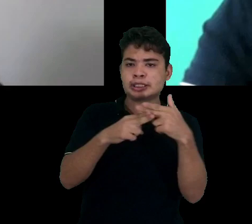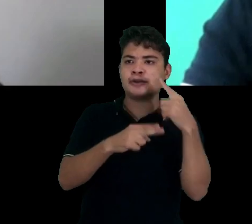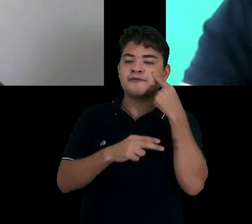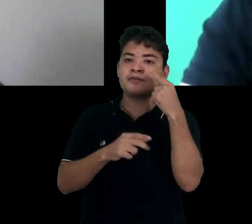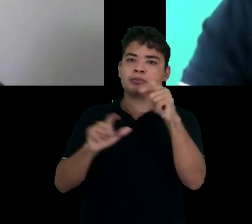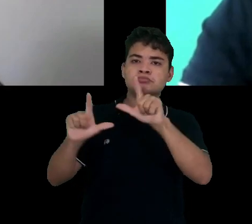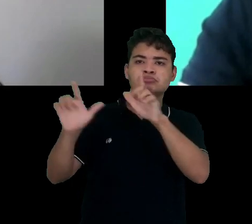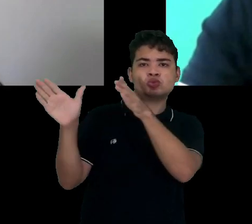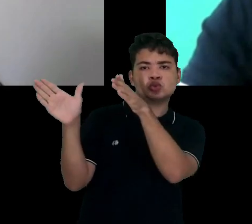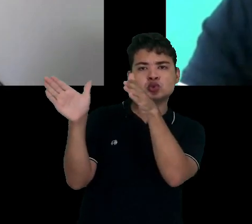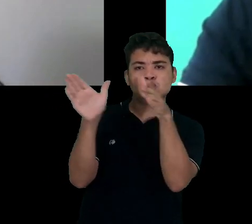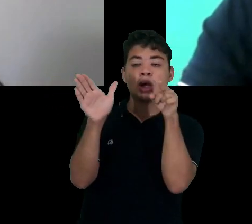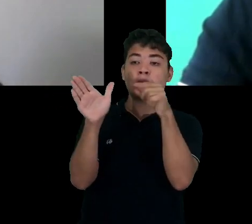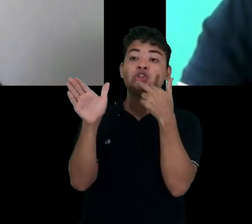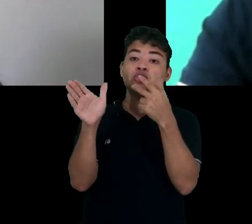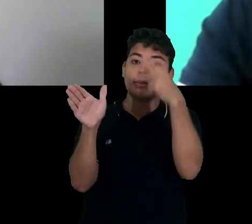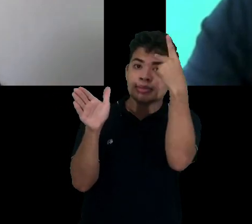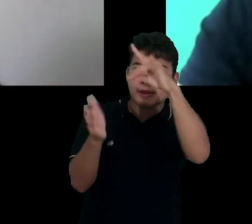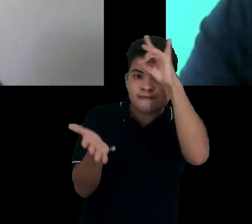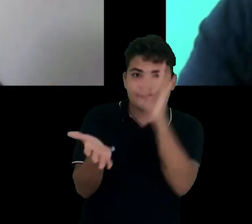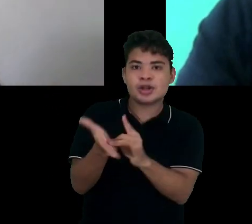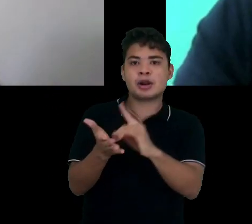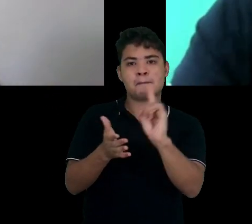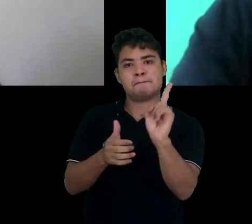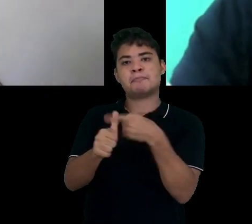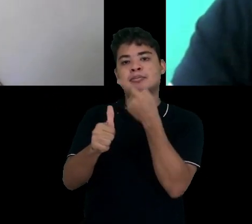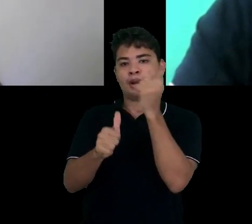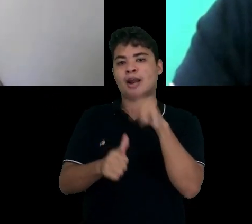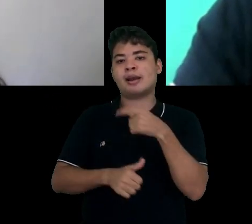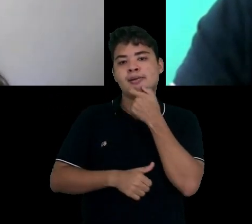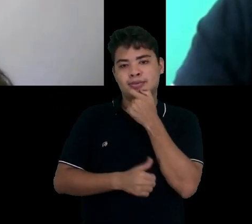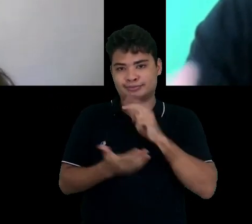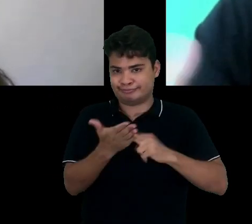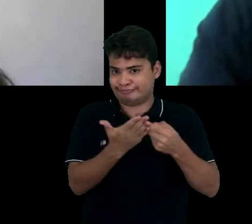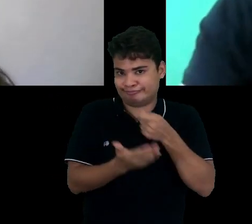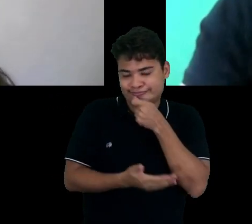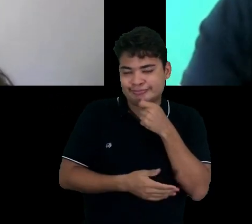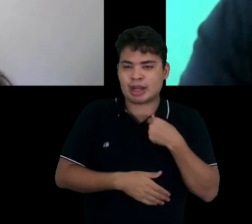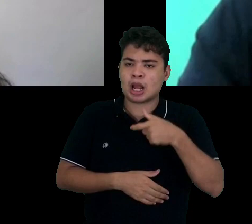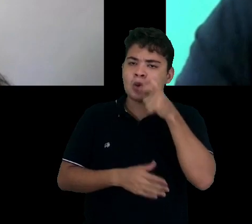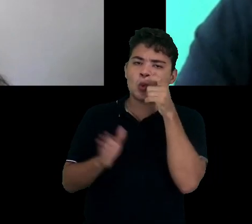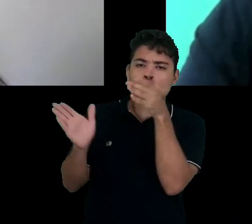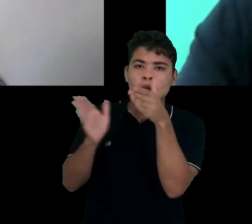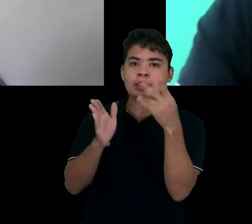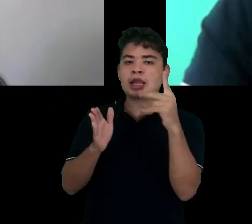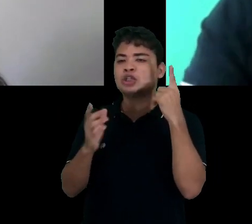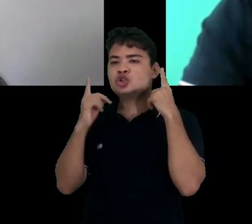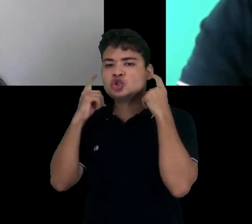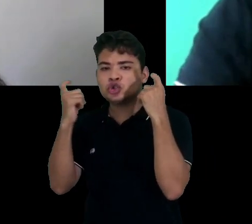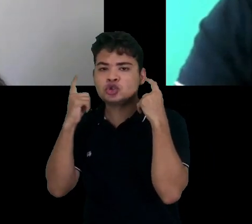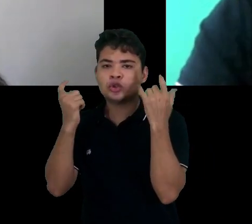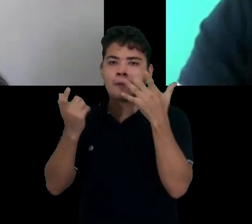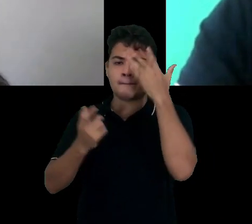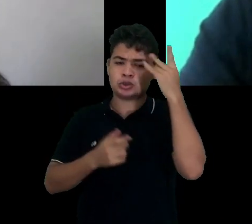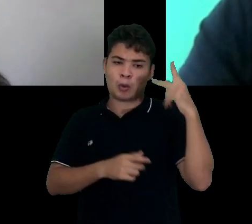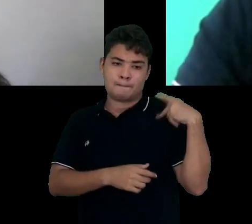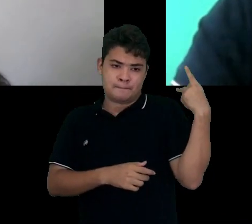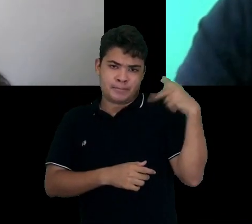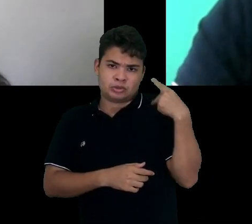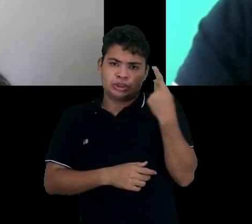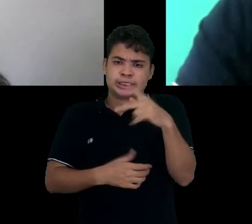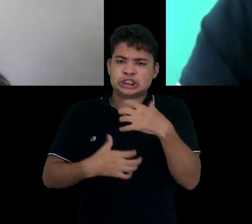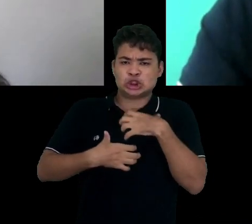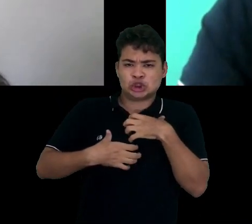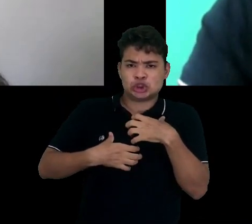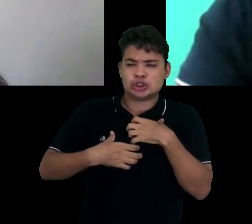idioma original de muitas séries. É muito Então, diferente, é muito legal, né? o som, o jeito dos personagens